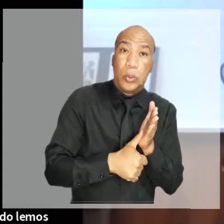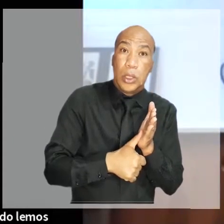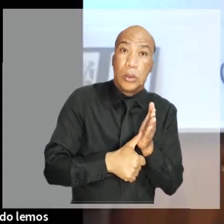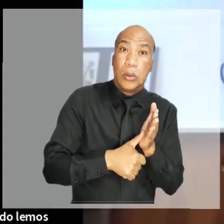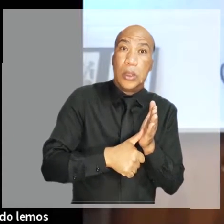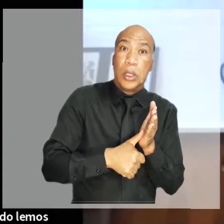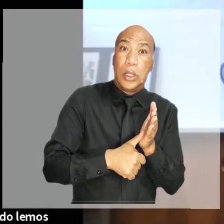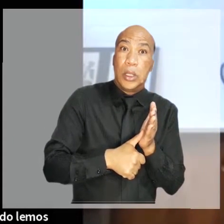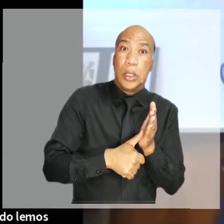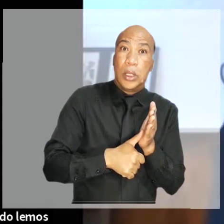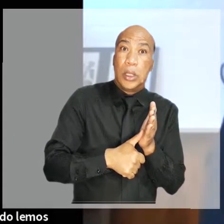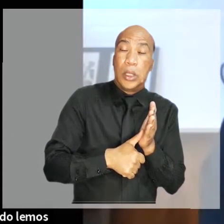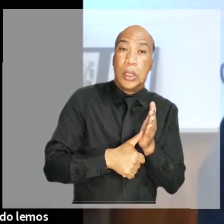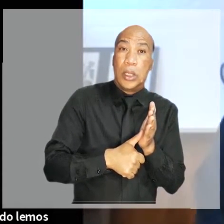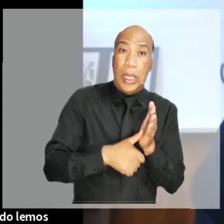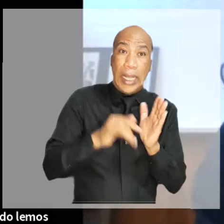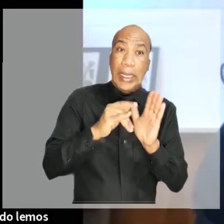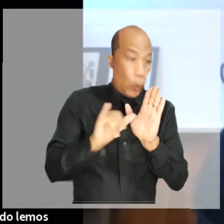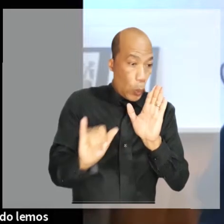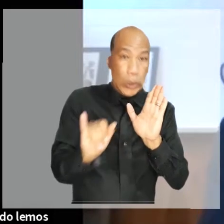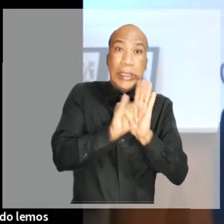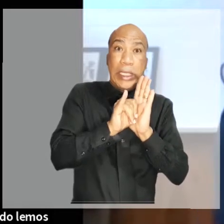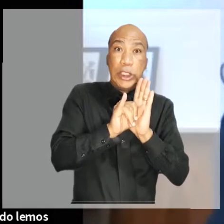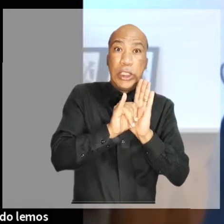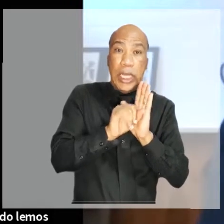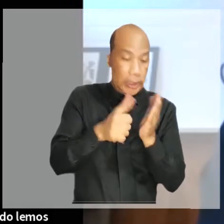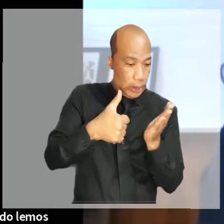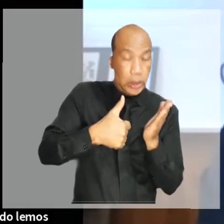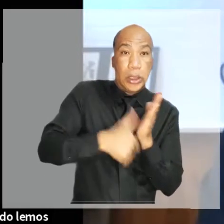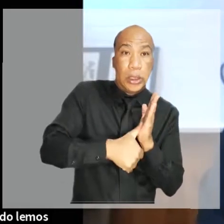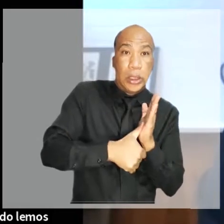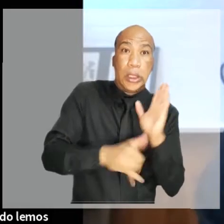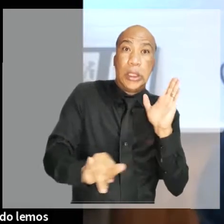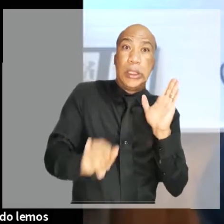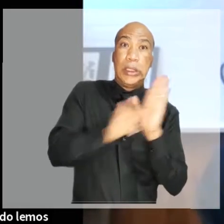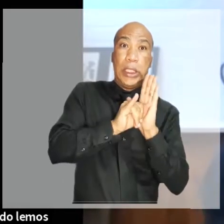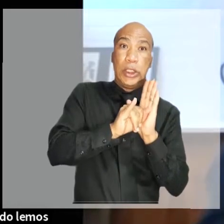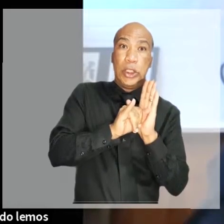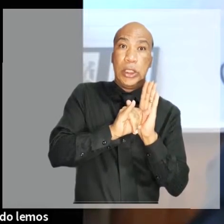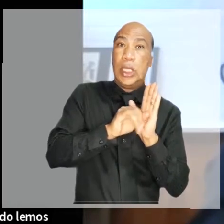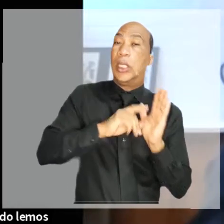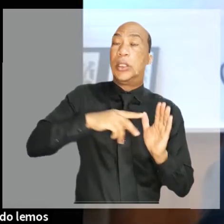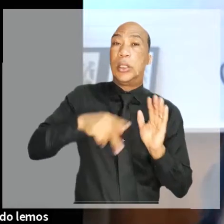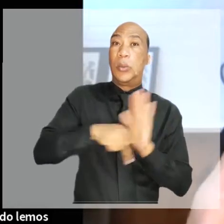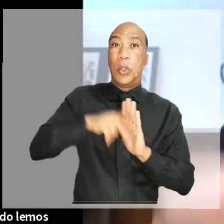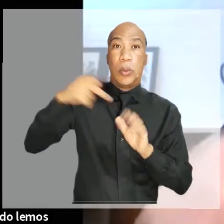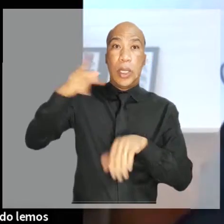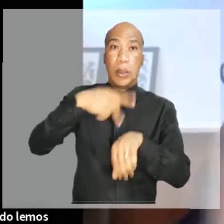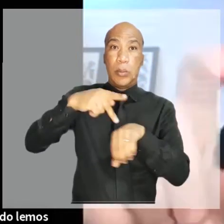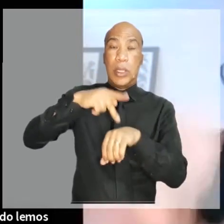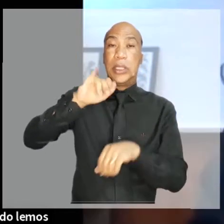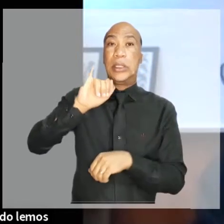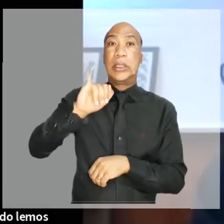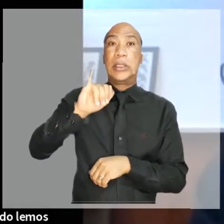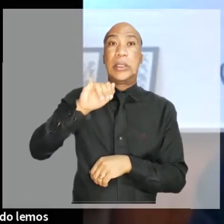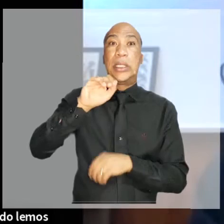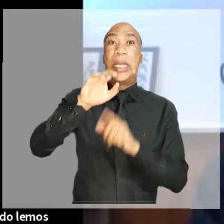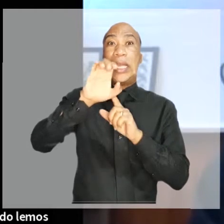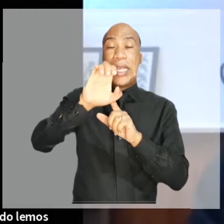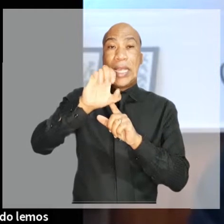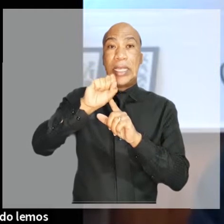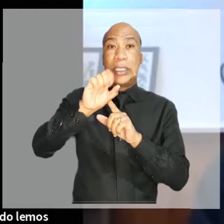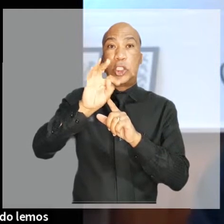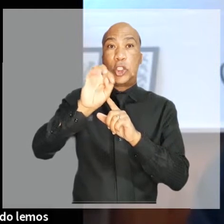que eu possa me mudar para o país, né? Eu não posso morar lá, mas eu, com o meu cartãozinho de cidadão